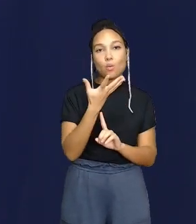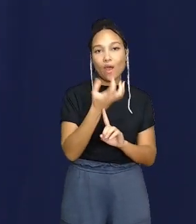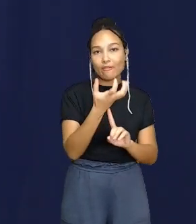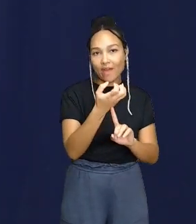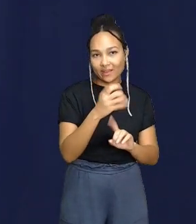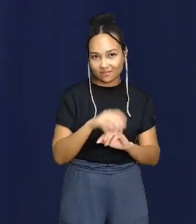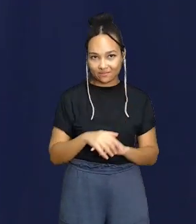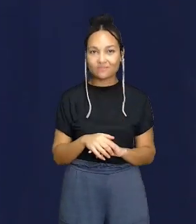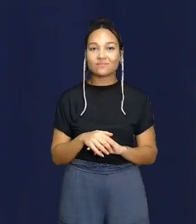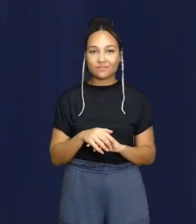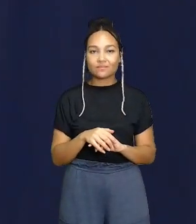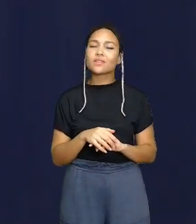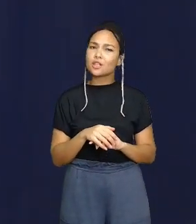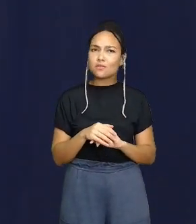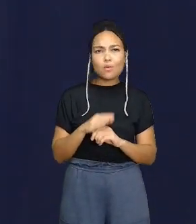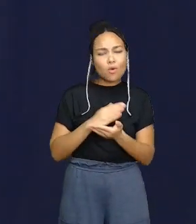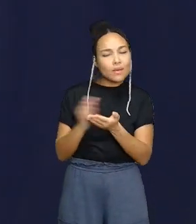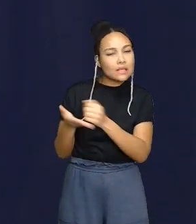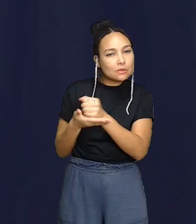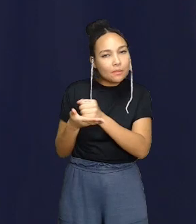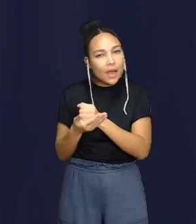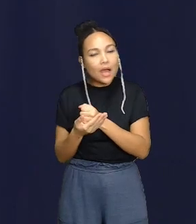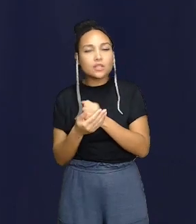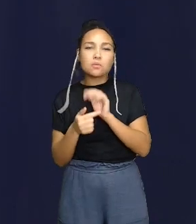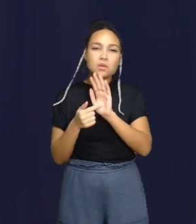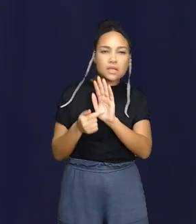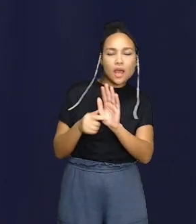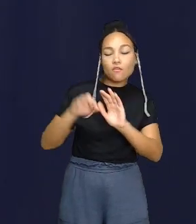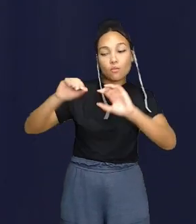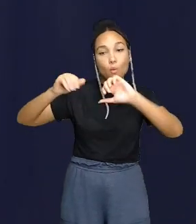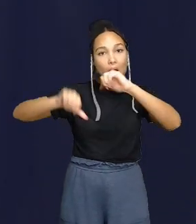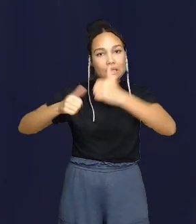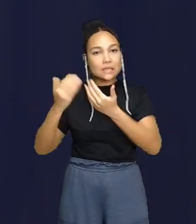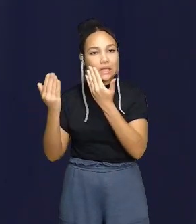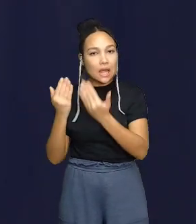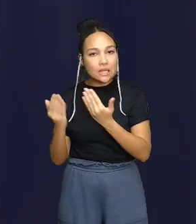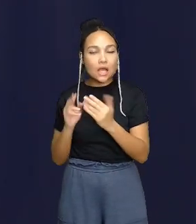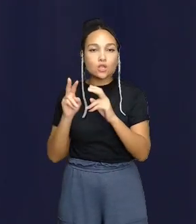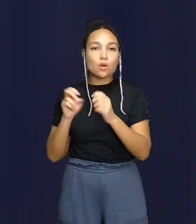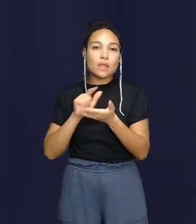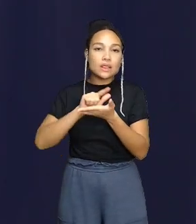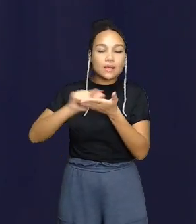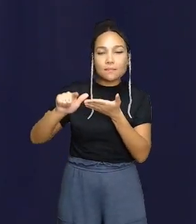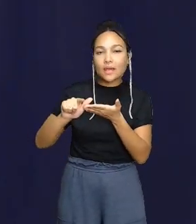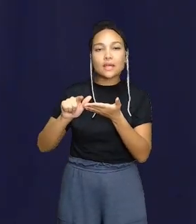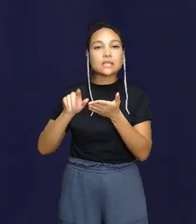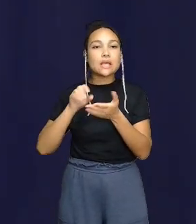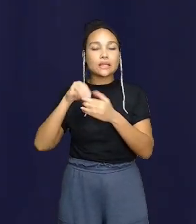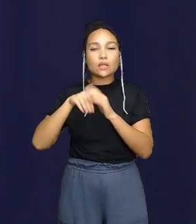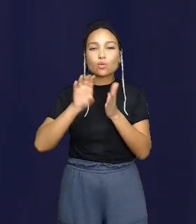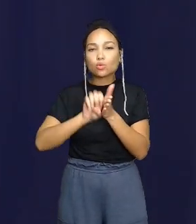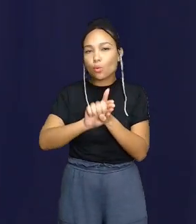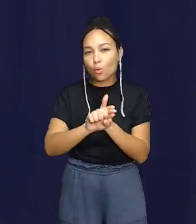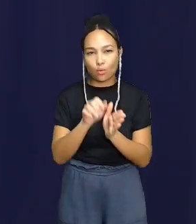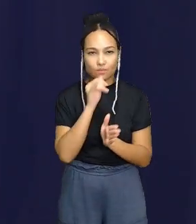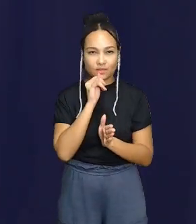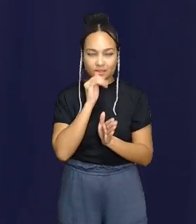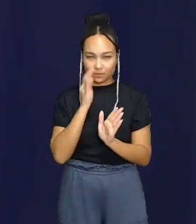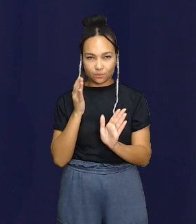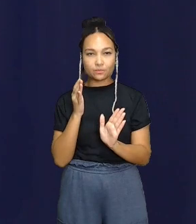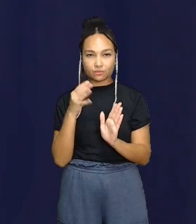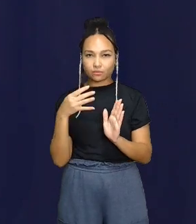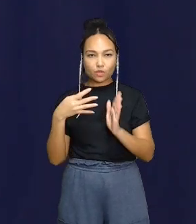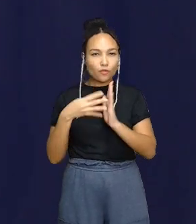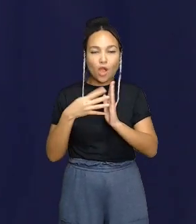vamos começar no básico, vamos fazer uma análise, uma limpeza de dados no Google Sheets de um Google Forms. Vamos começar